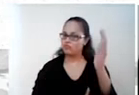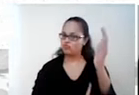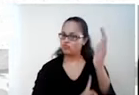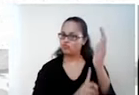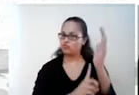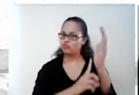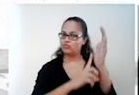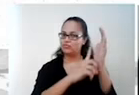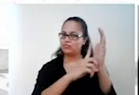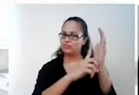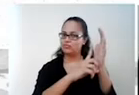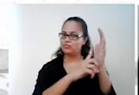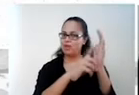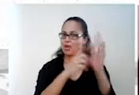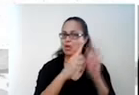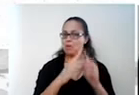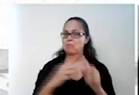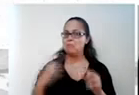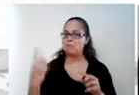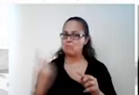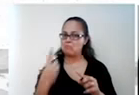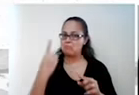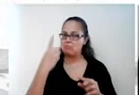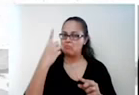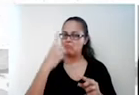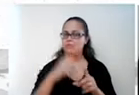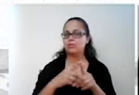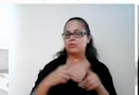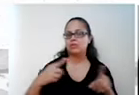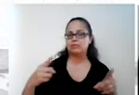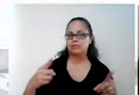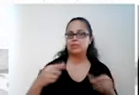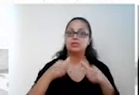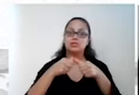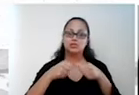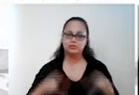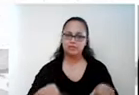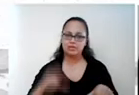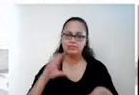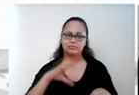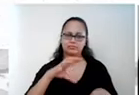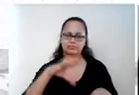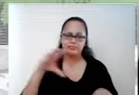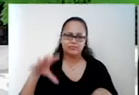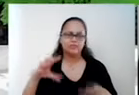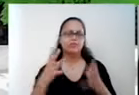o maior tamanho dessas plantas e que elas habitassem regiões relativamente secas.